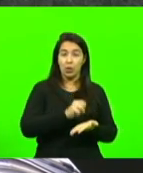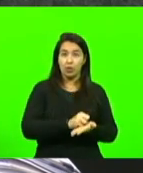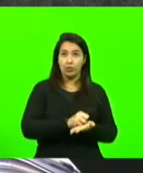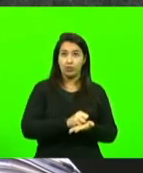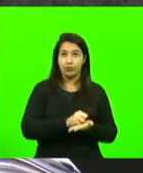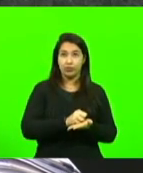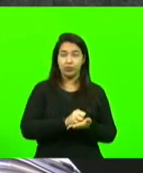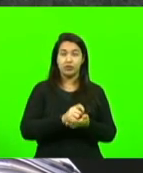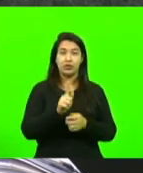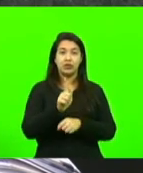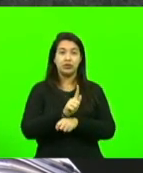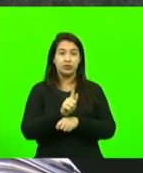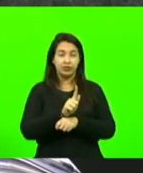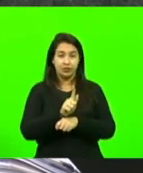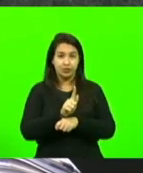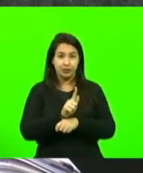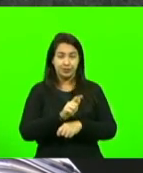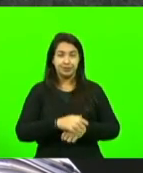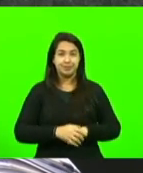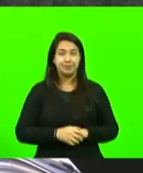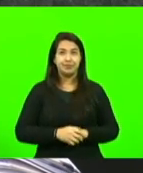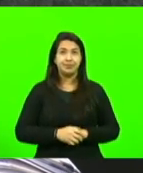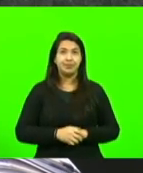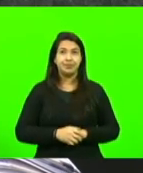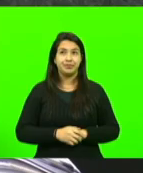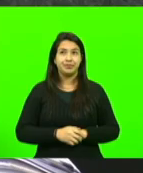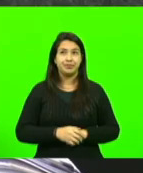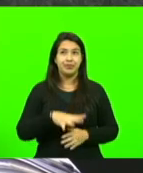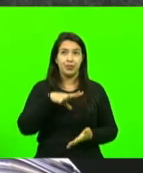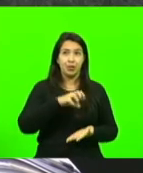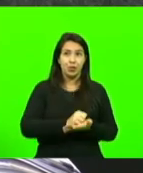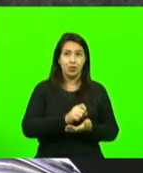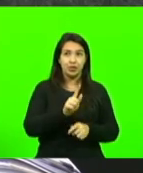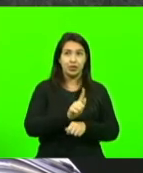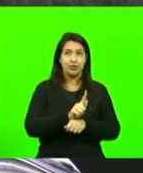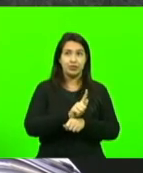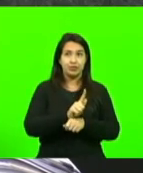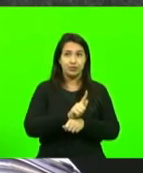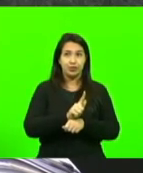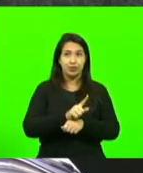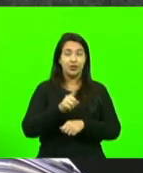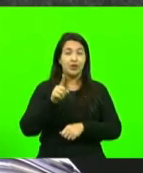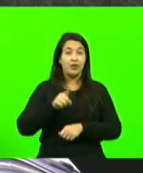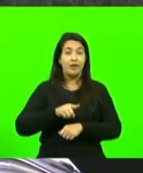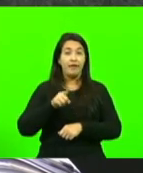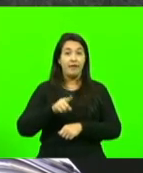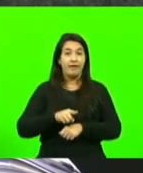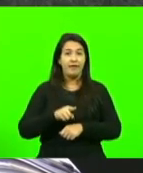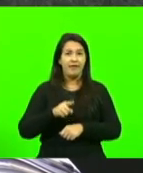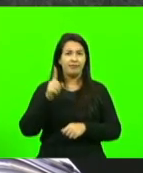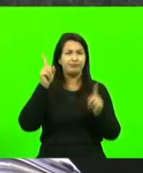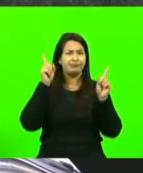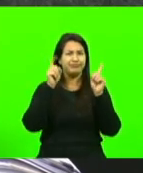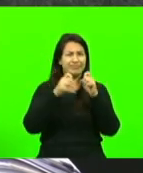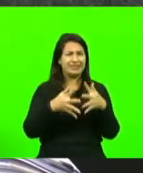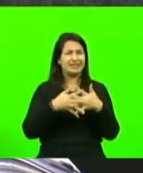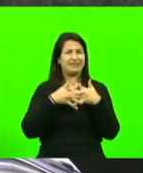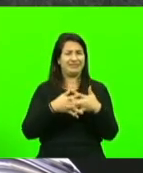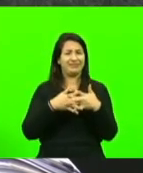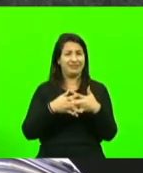de gestão os contratos de gestão é algo muito complicado